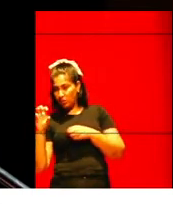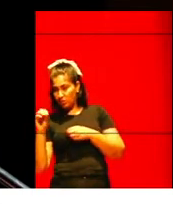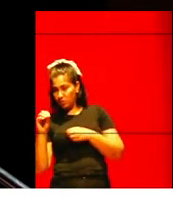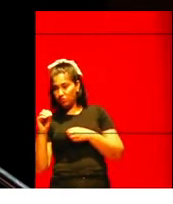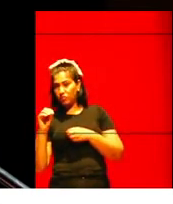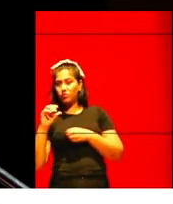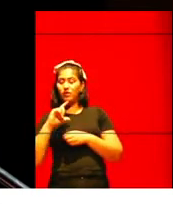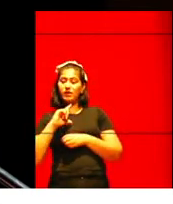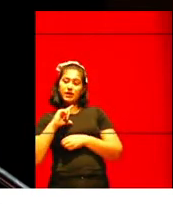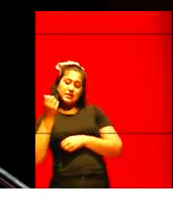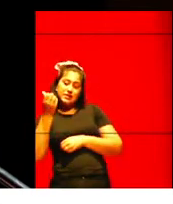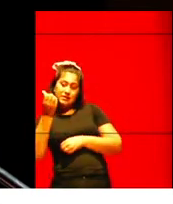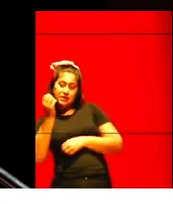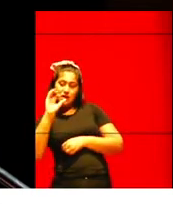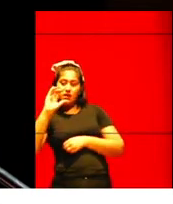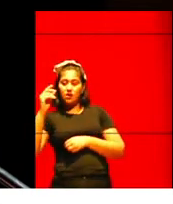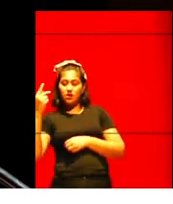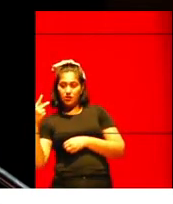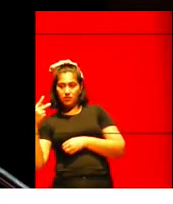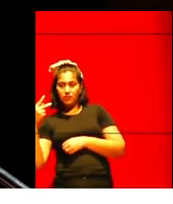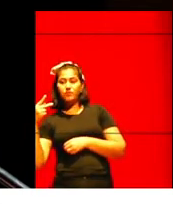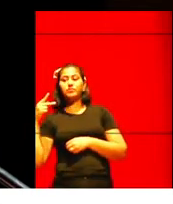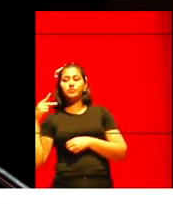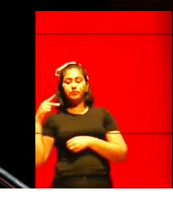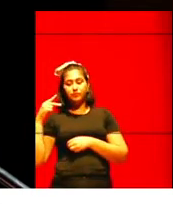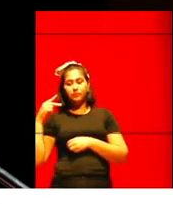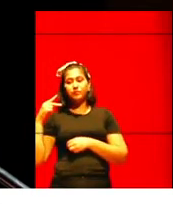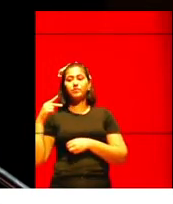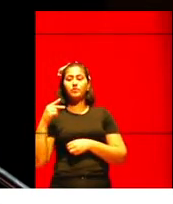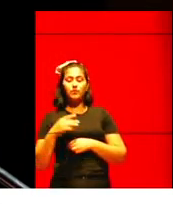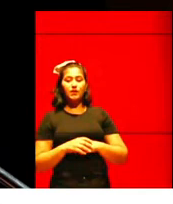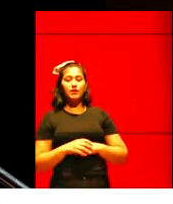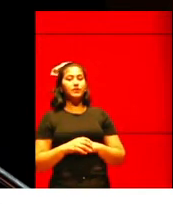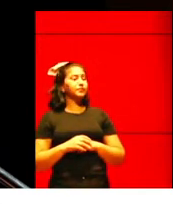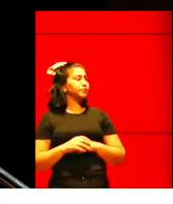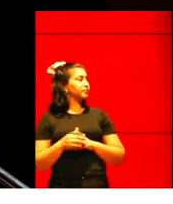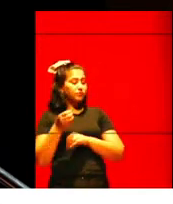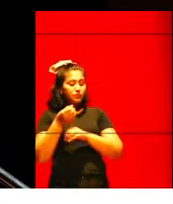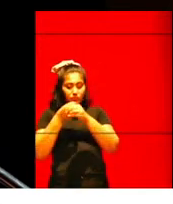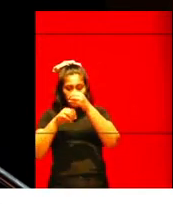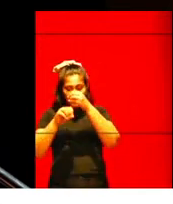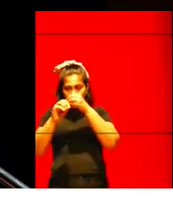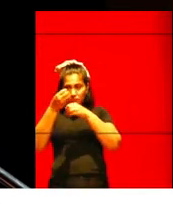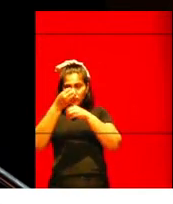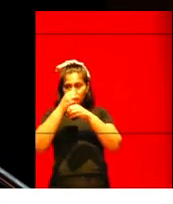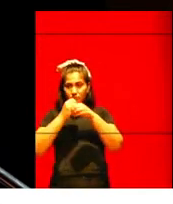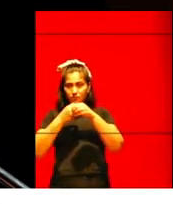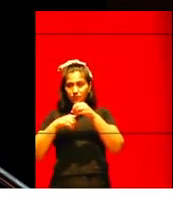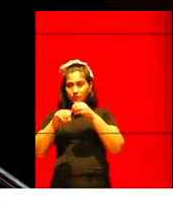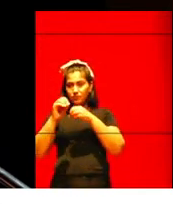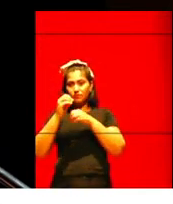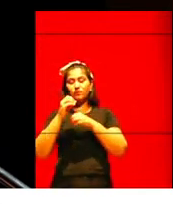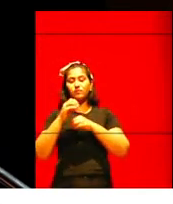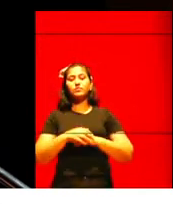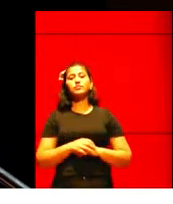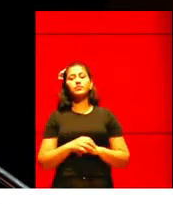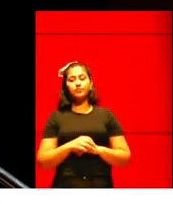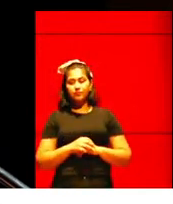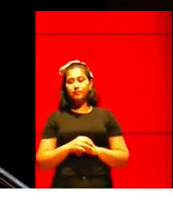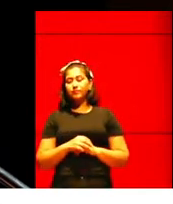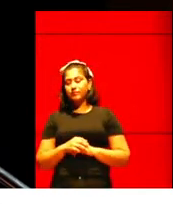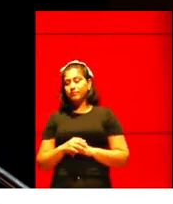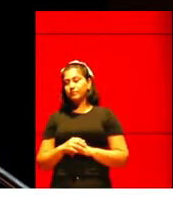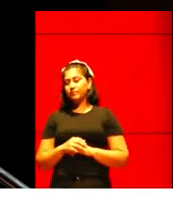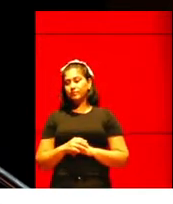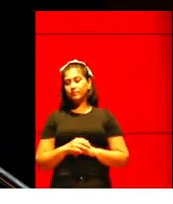Um carboidrato formado por 6 átomos de carbono, certo? Pessoal, se alguém tiver dúvida aí, algum eventual comentário pertinente